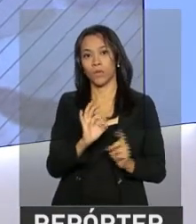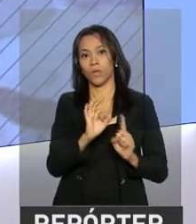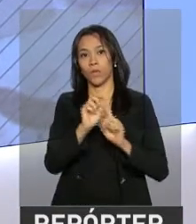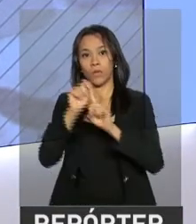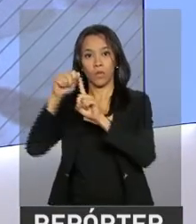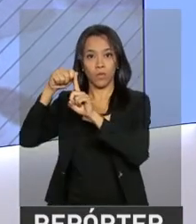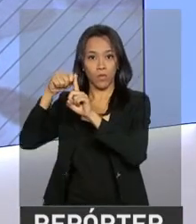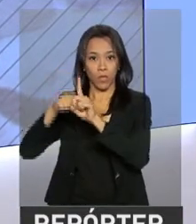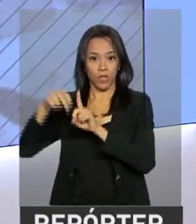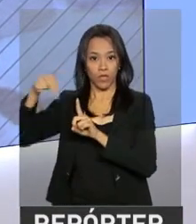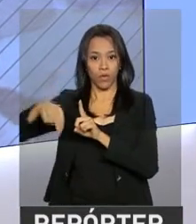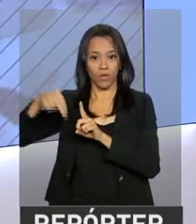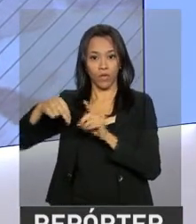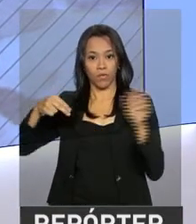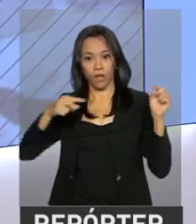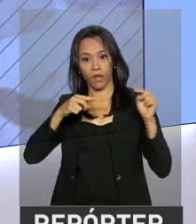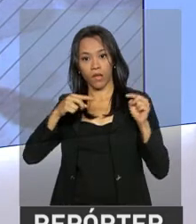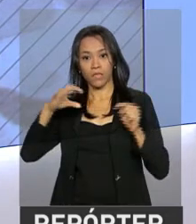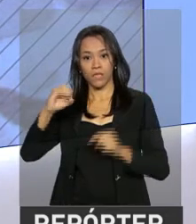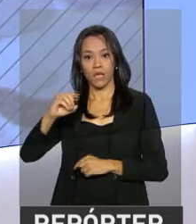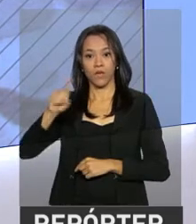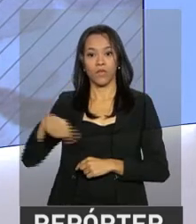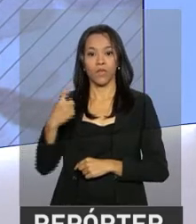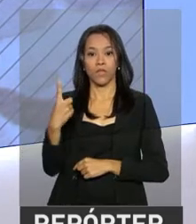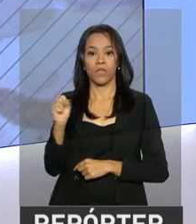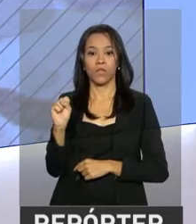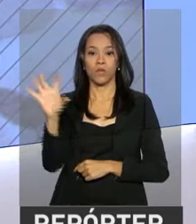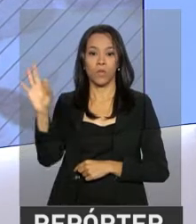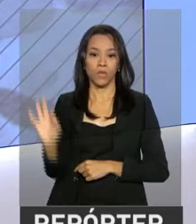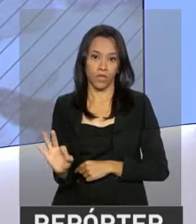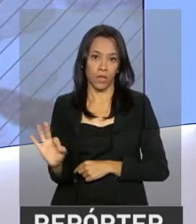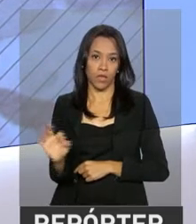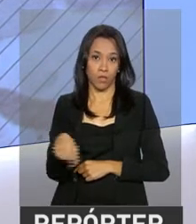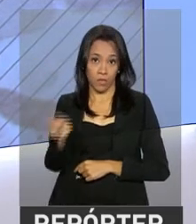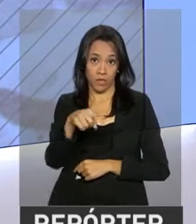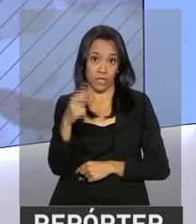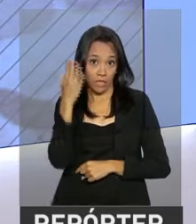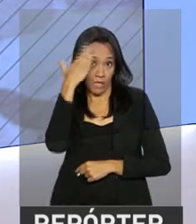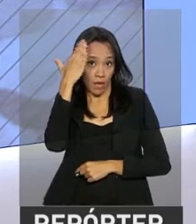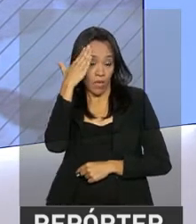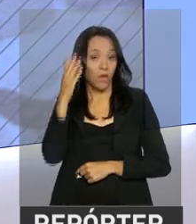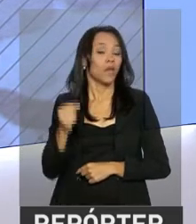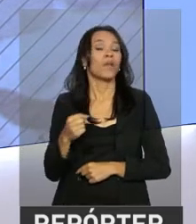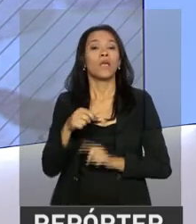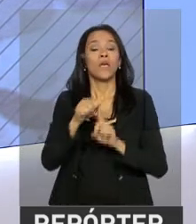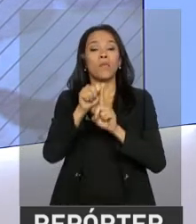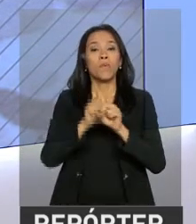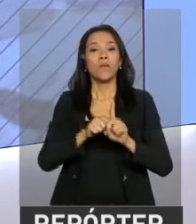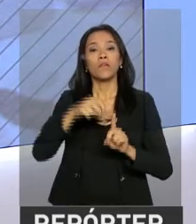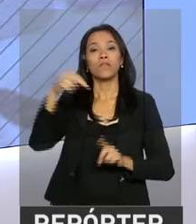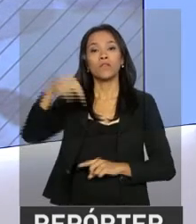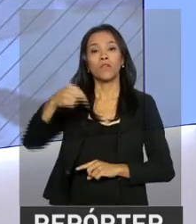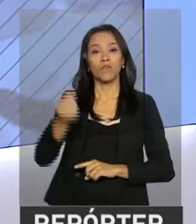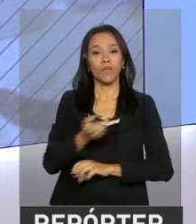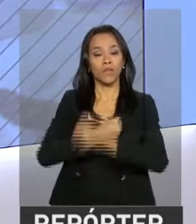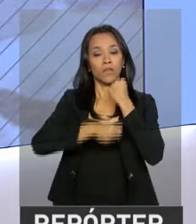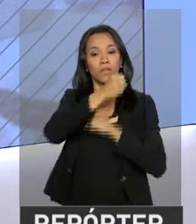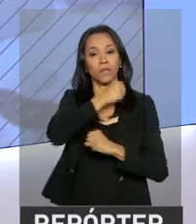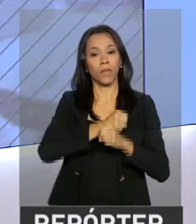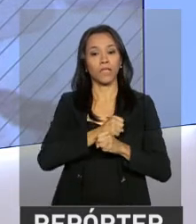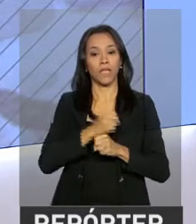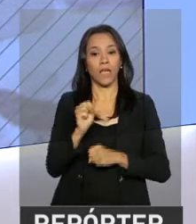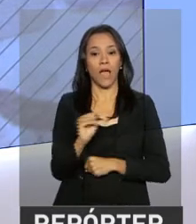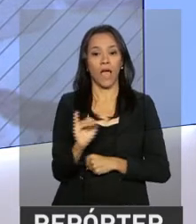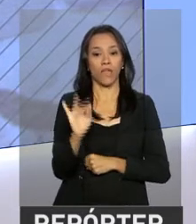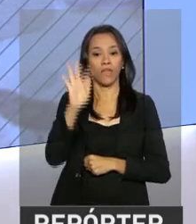chegou a 0,18 por cento para a gente ter uma idéia em novembro do ano passado a inflação foi